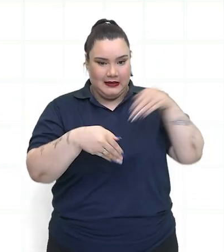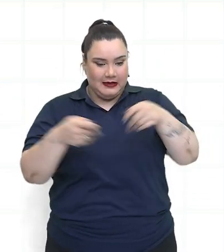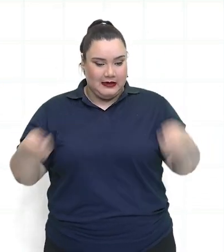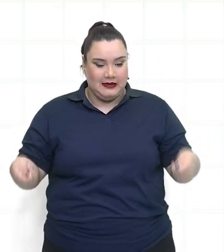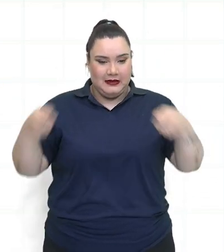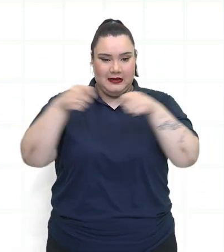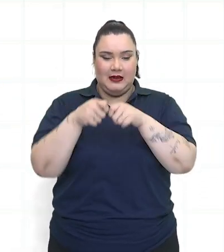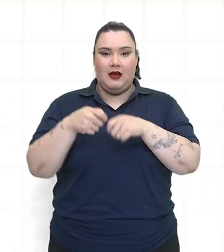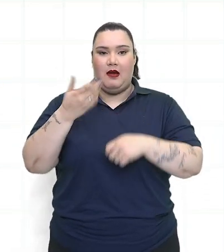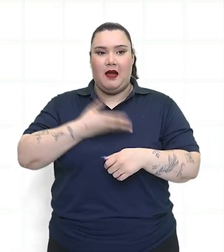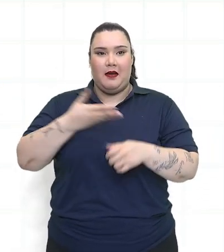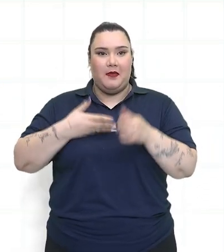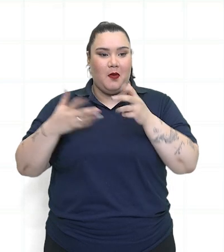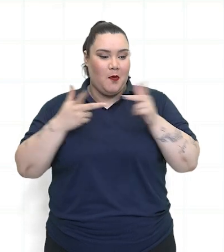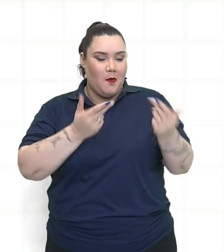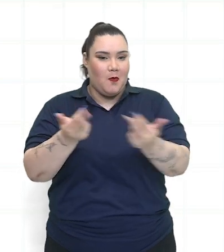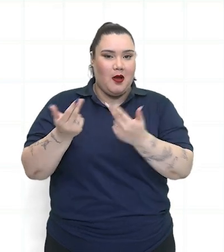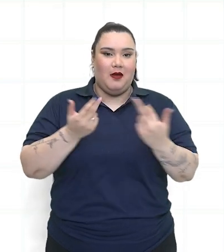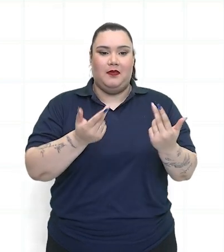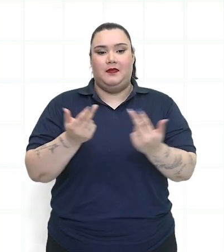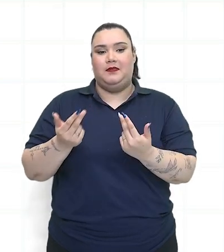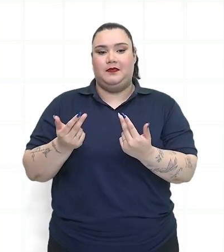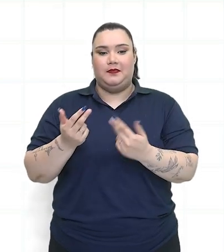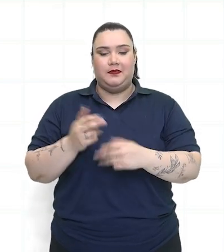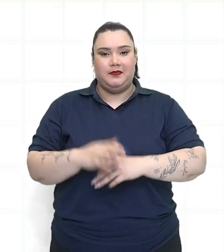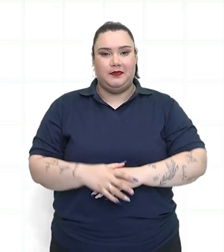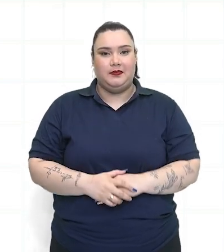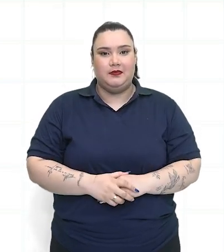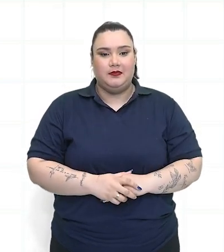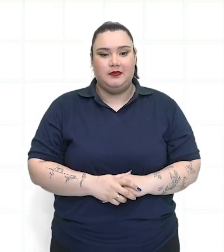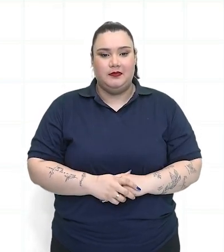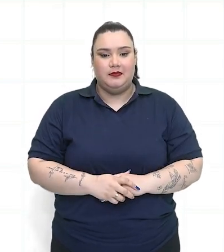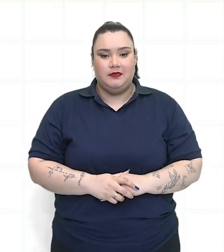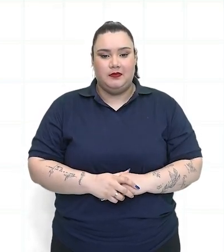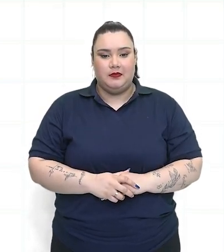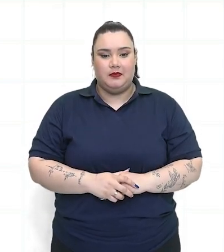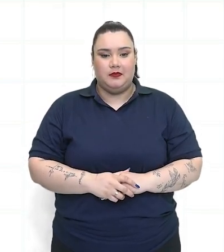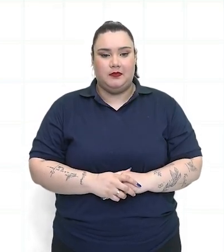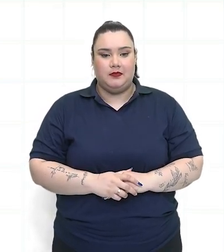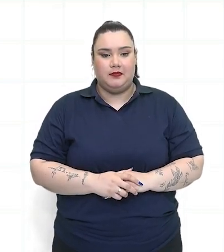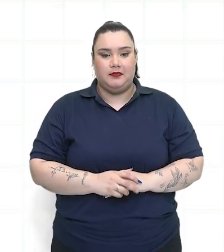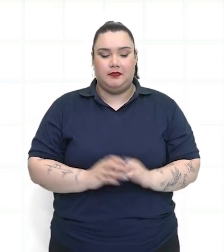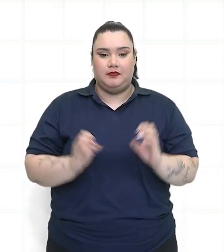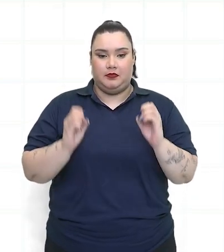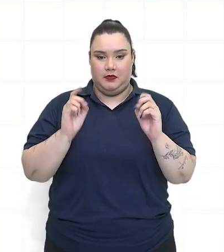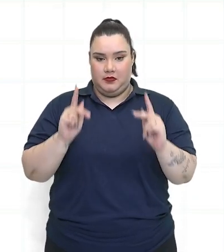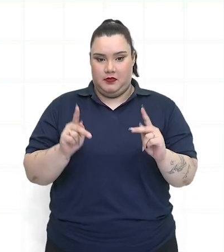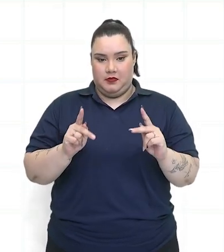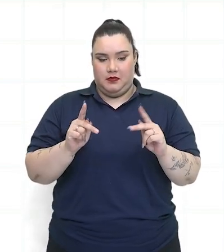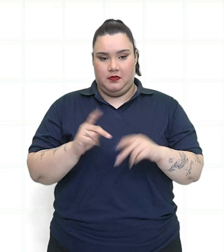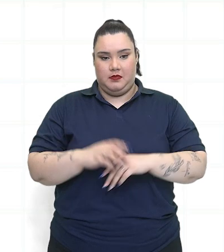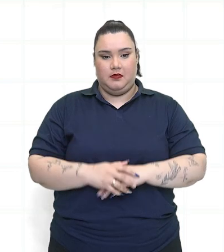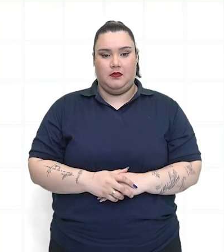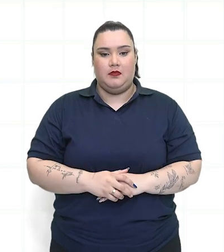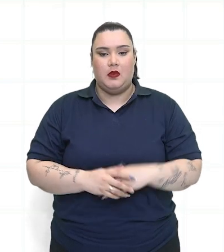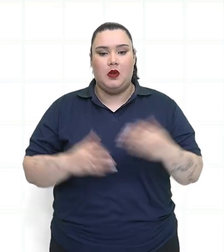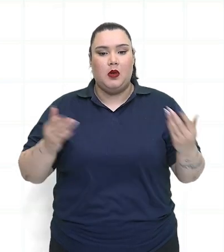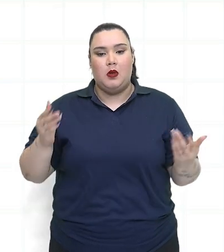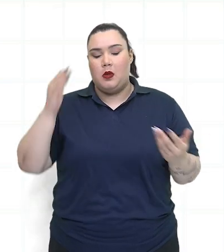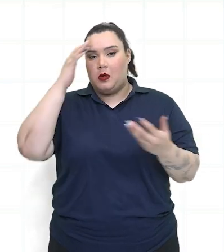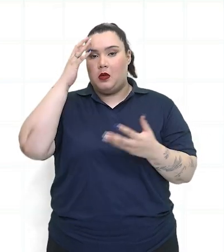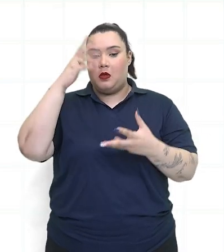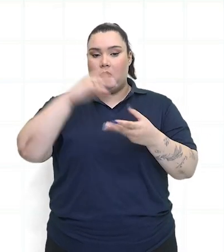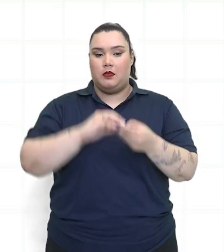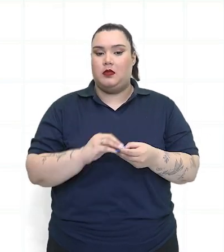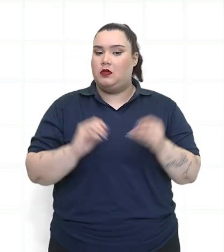material, seguido por outros colegas. Muito bem. Então, o que é que você entende